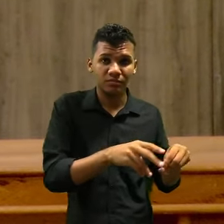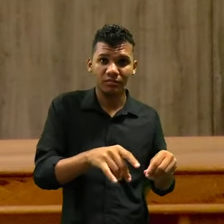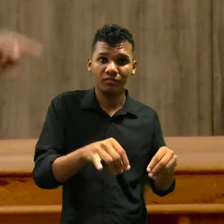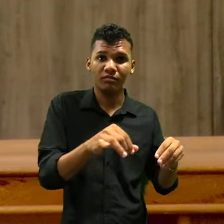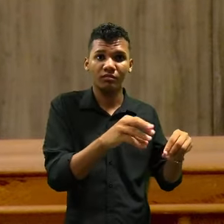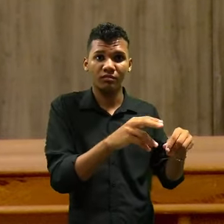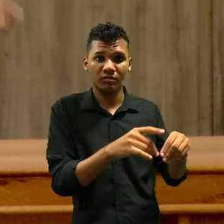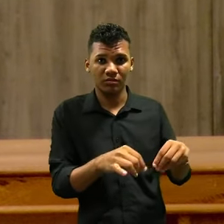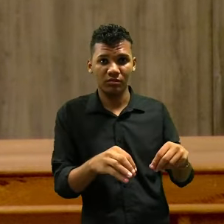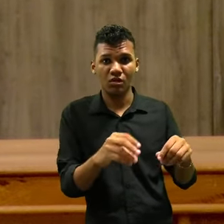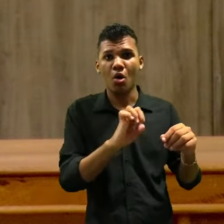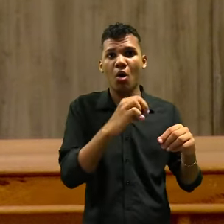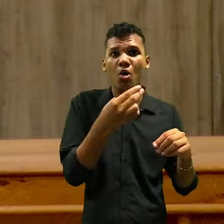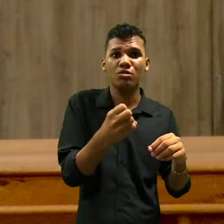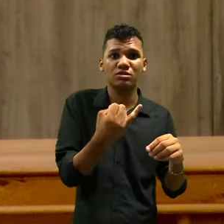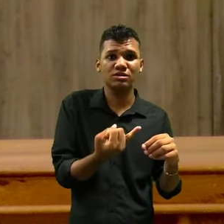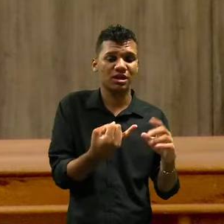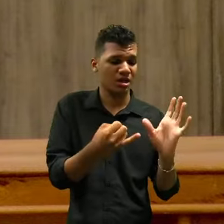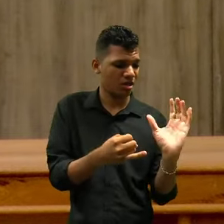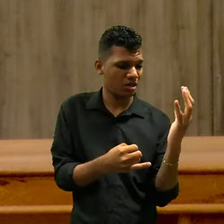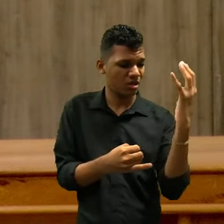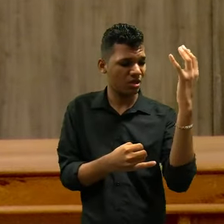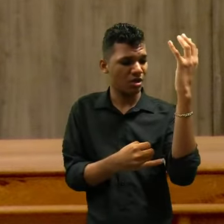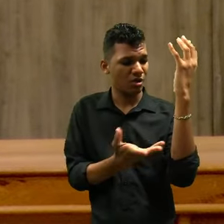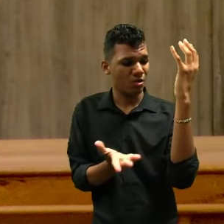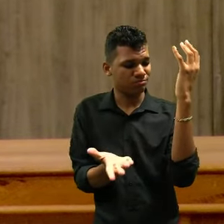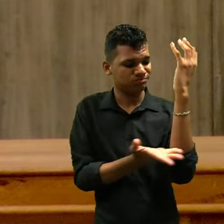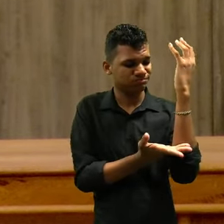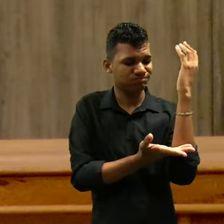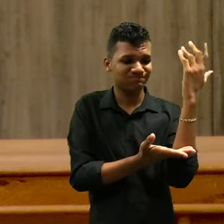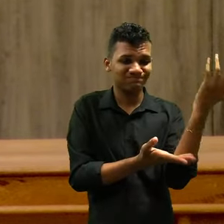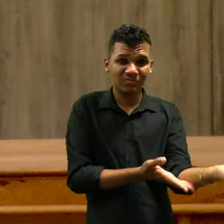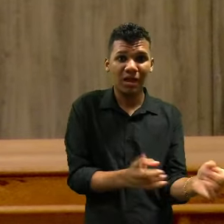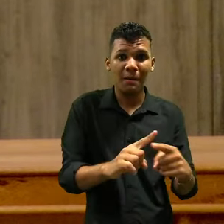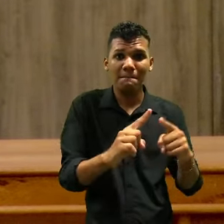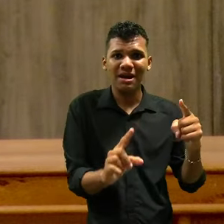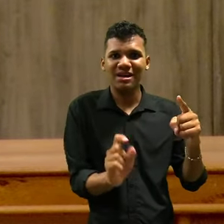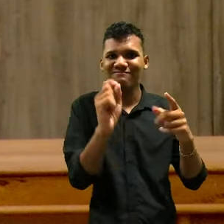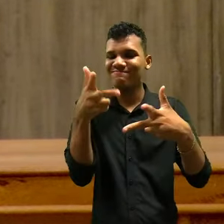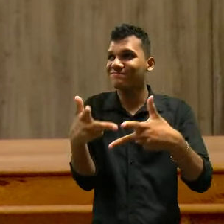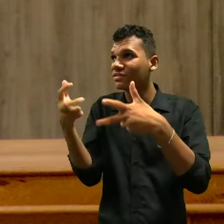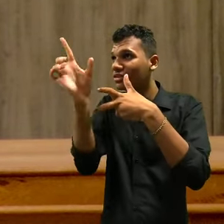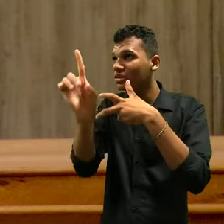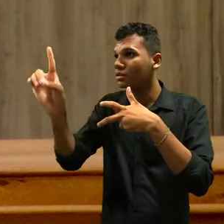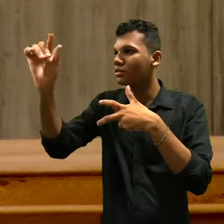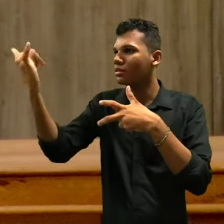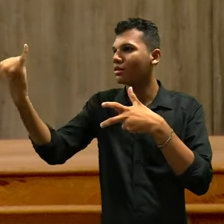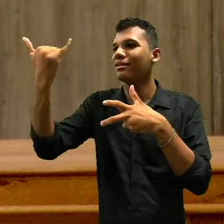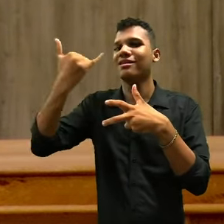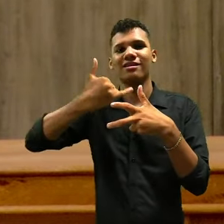aí se morça bem